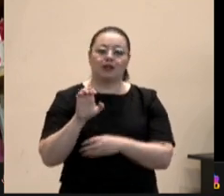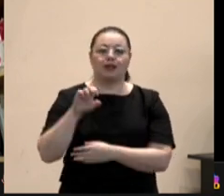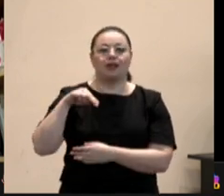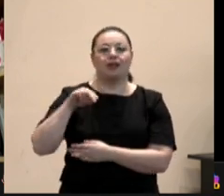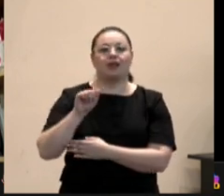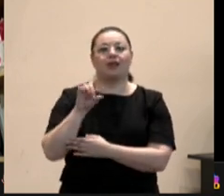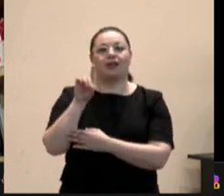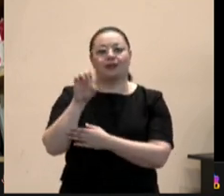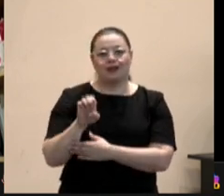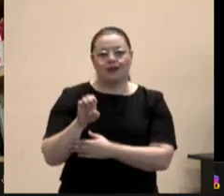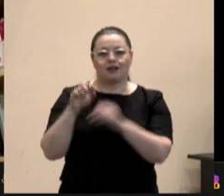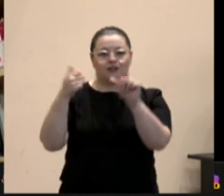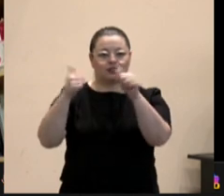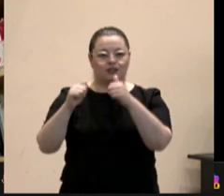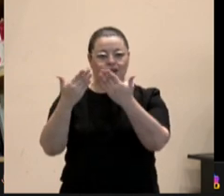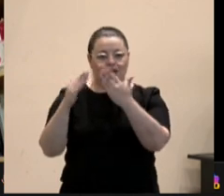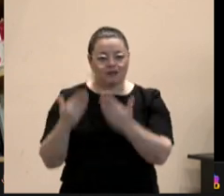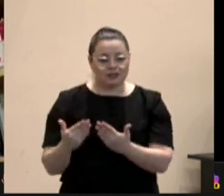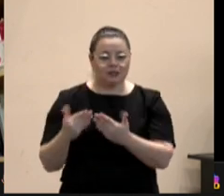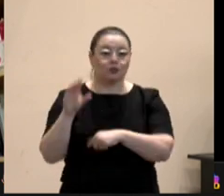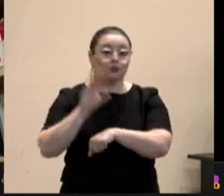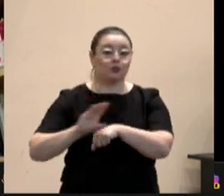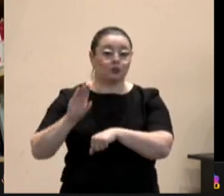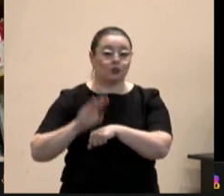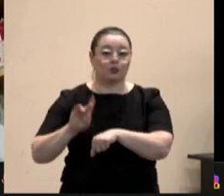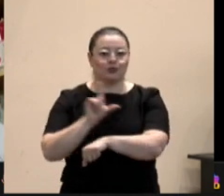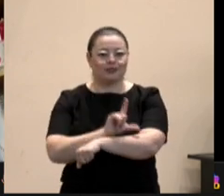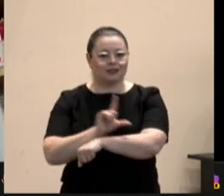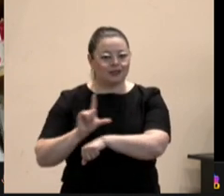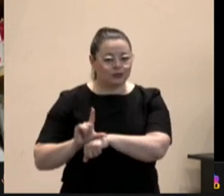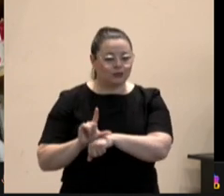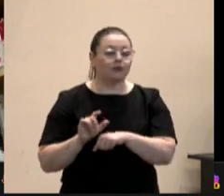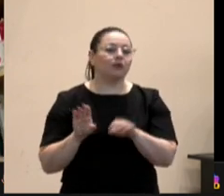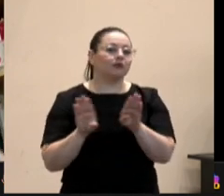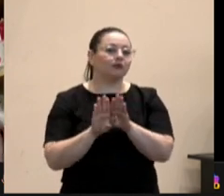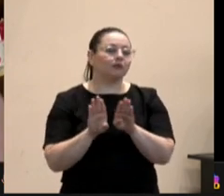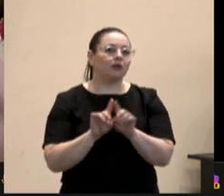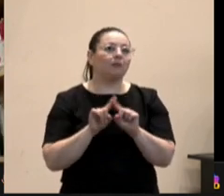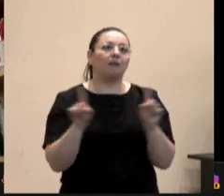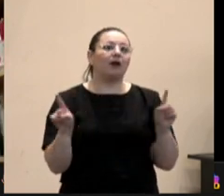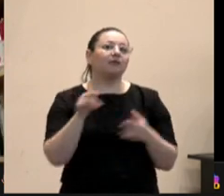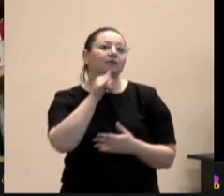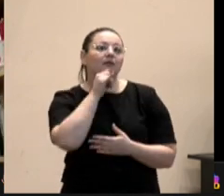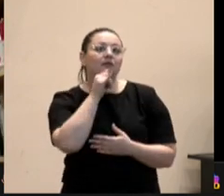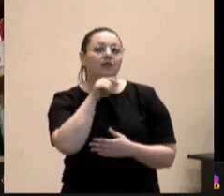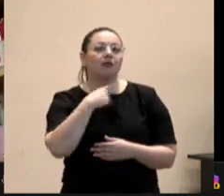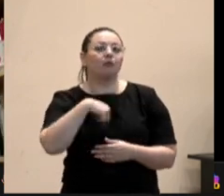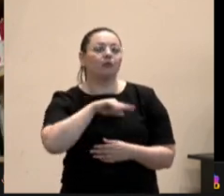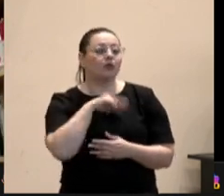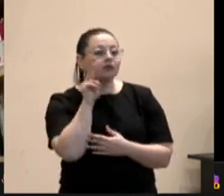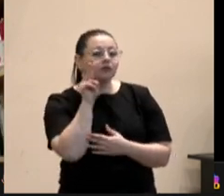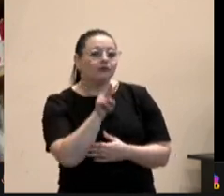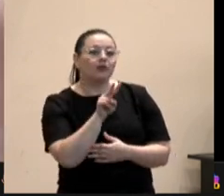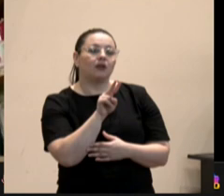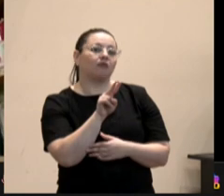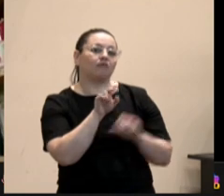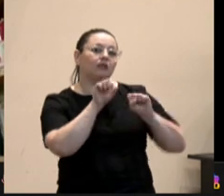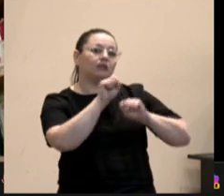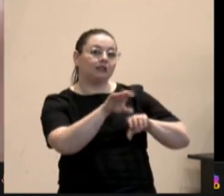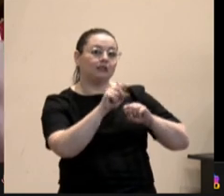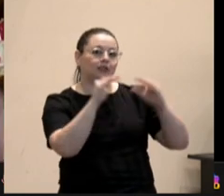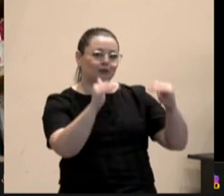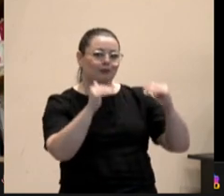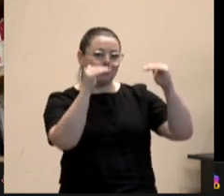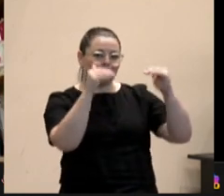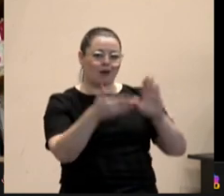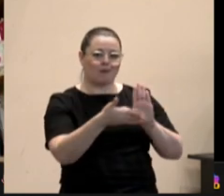para os cursos de licenciatura, mas quando olhamos, por exemplo, as metas do ensino superior, a proposta para o ensino